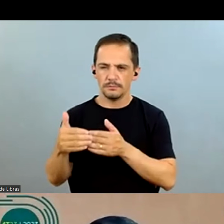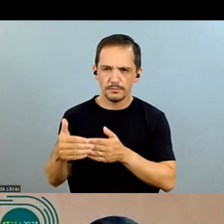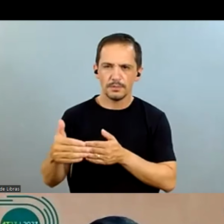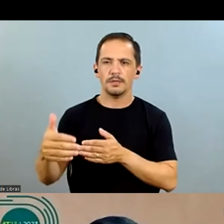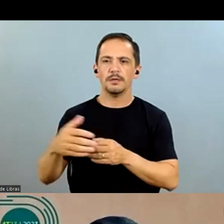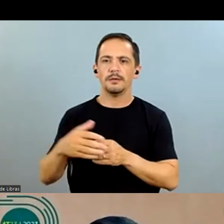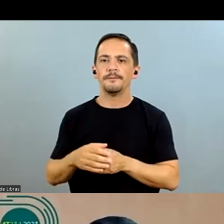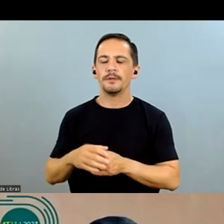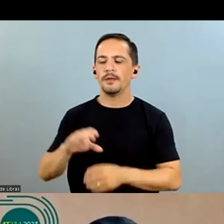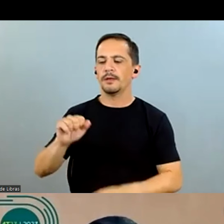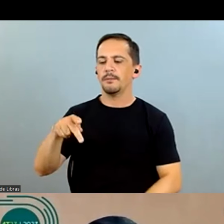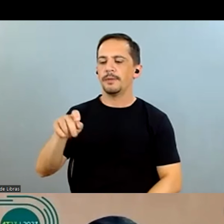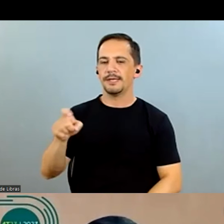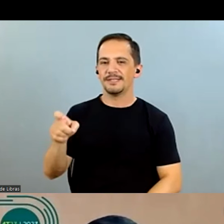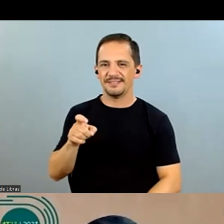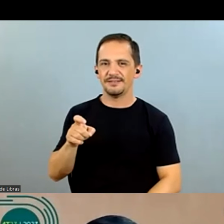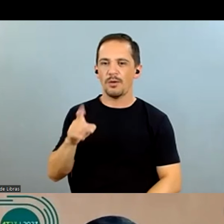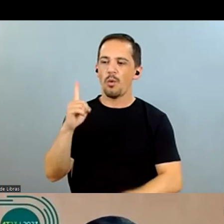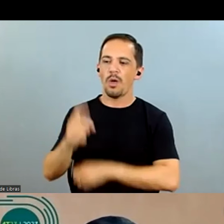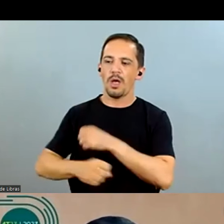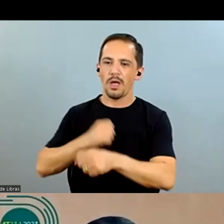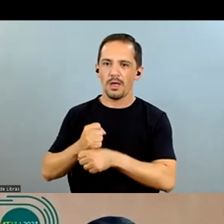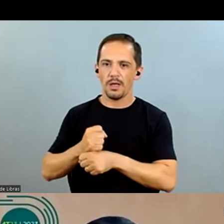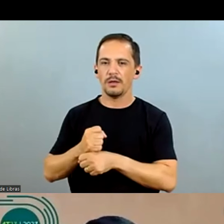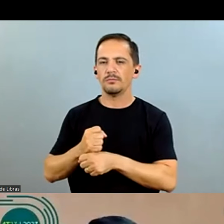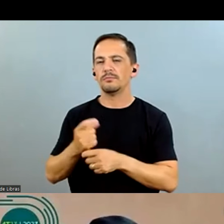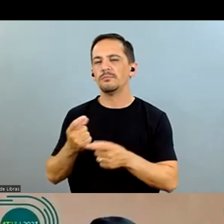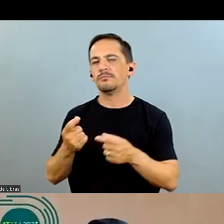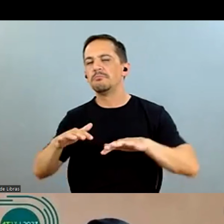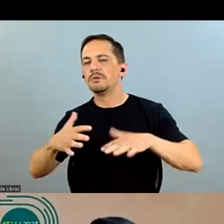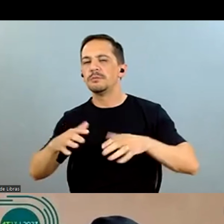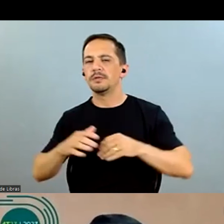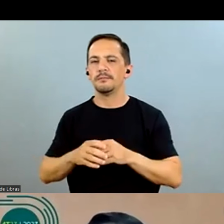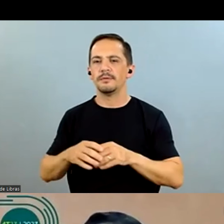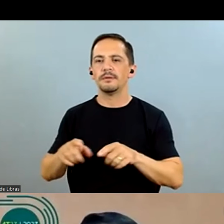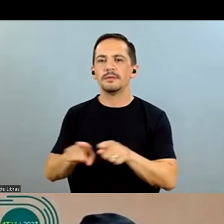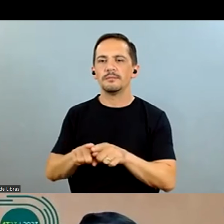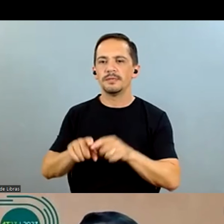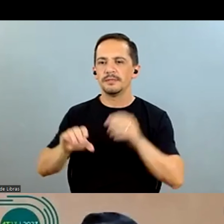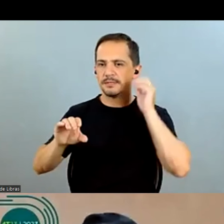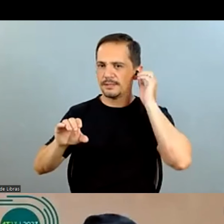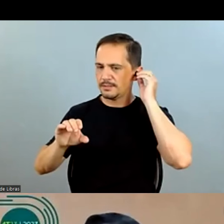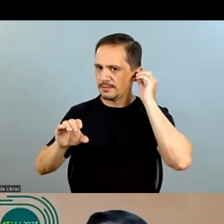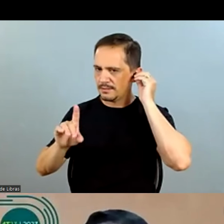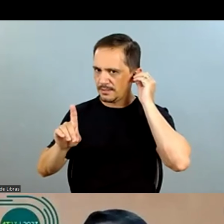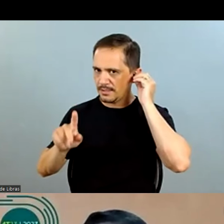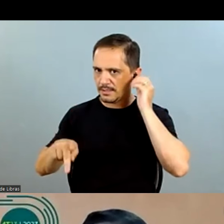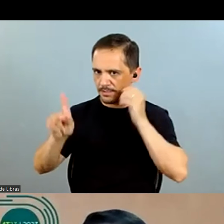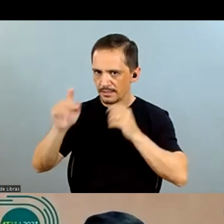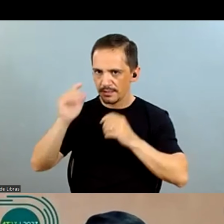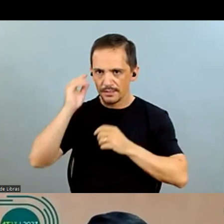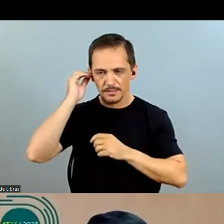capex anual que vocês esperam e para 2024 Existe algum guidance de de capex Que Vocês poderiam nos